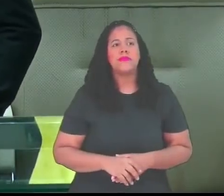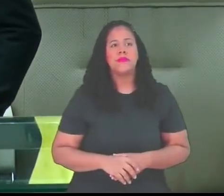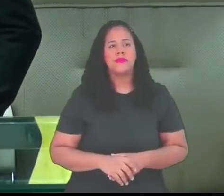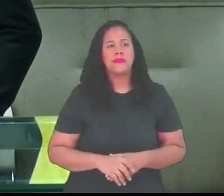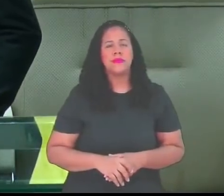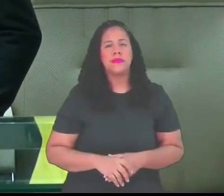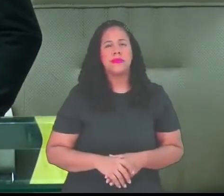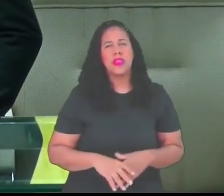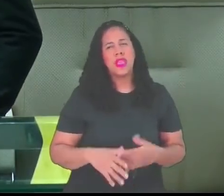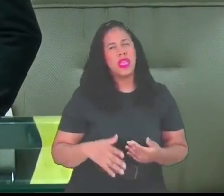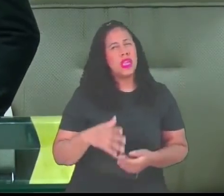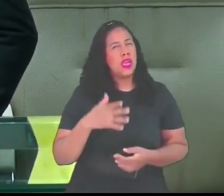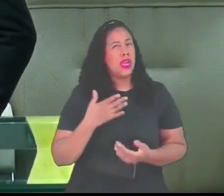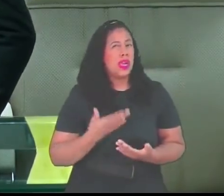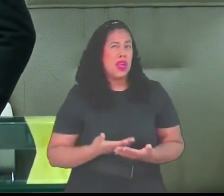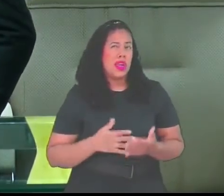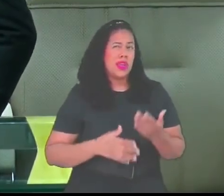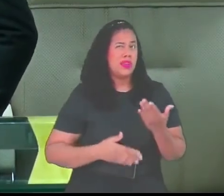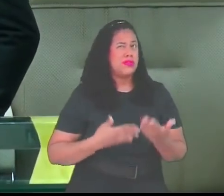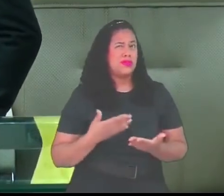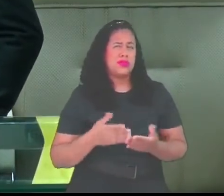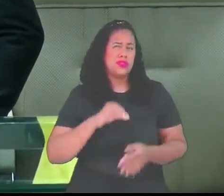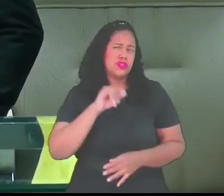Acho que o Joás.